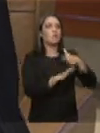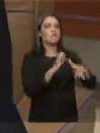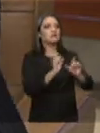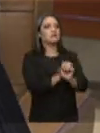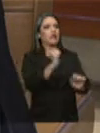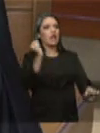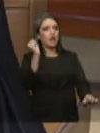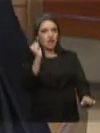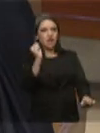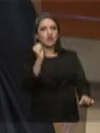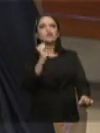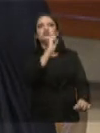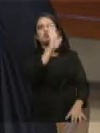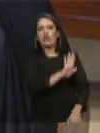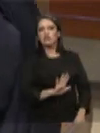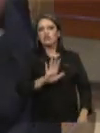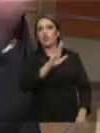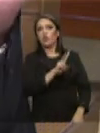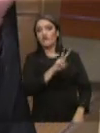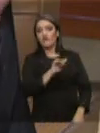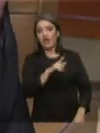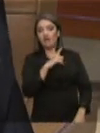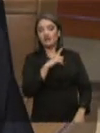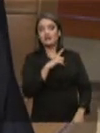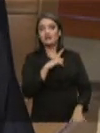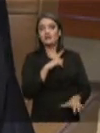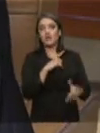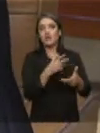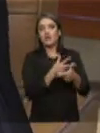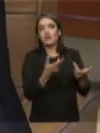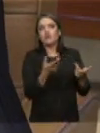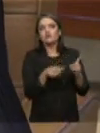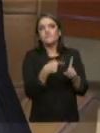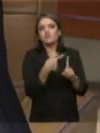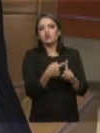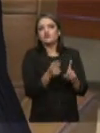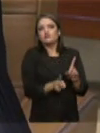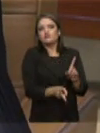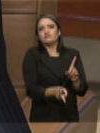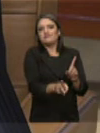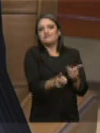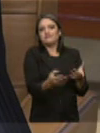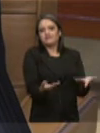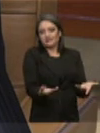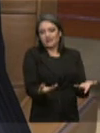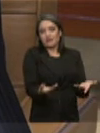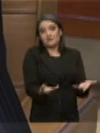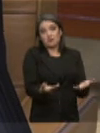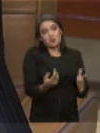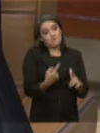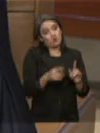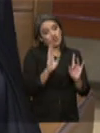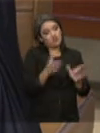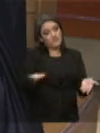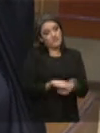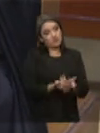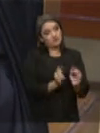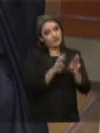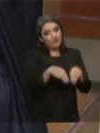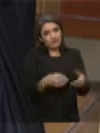que passará a gozar de um privilégio contínuo em nome da coisa julgada.